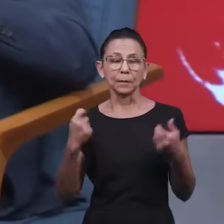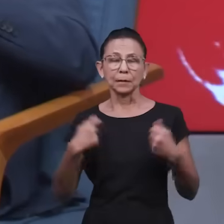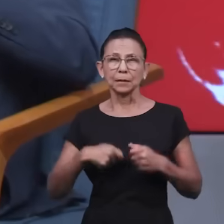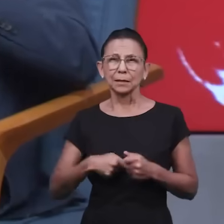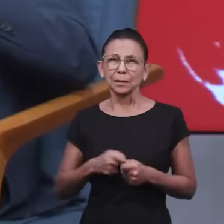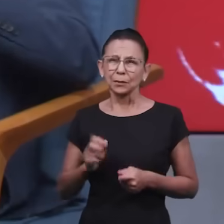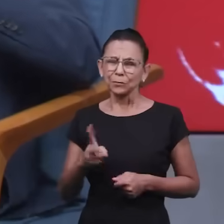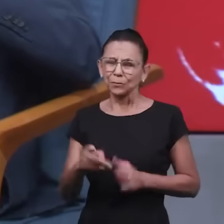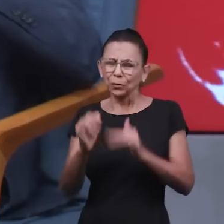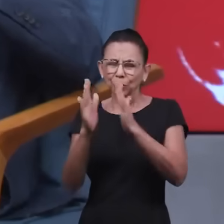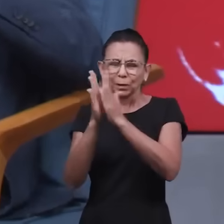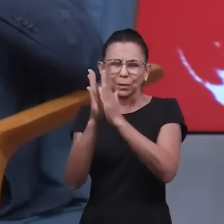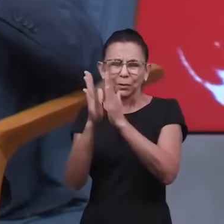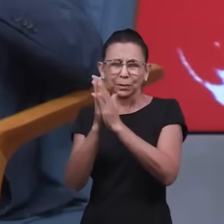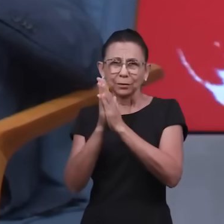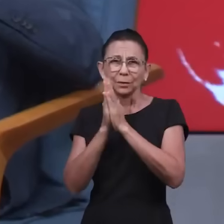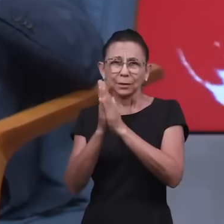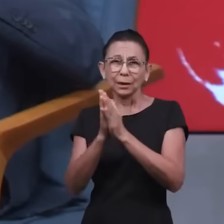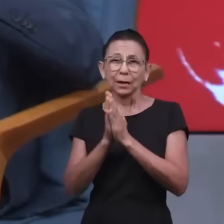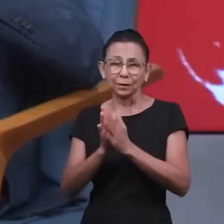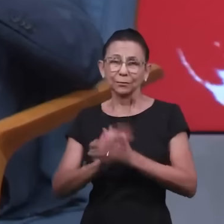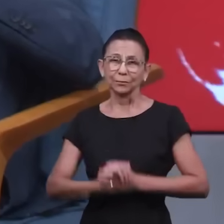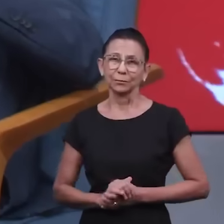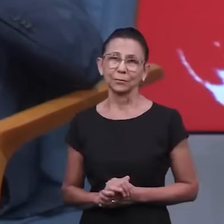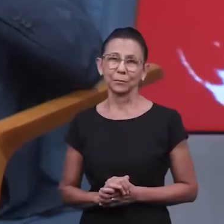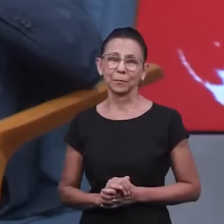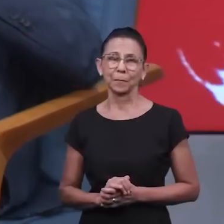palavra. Surge